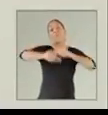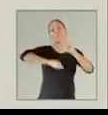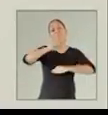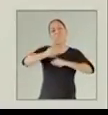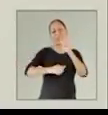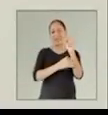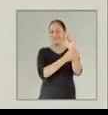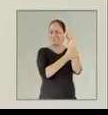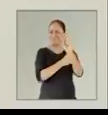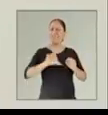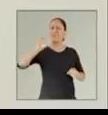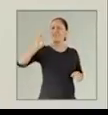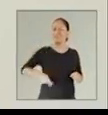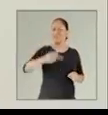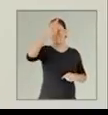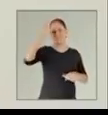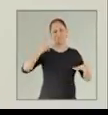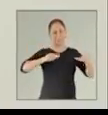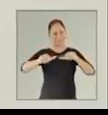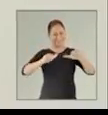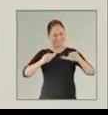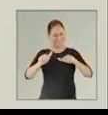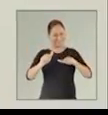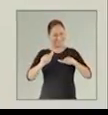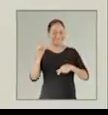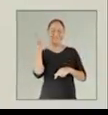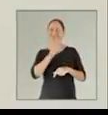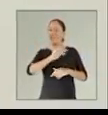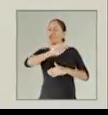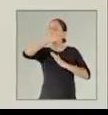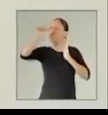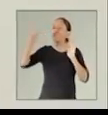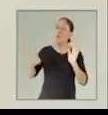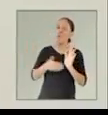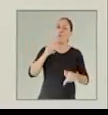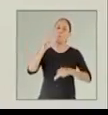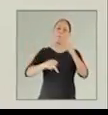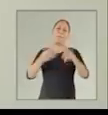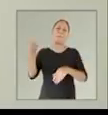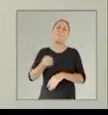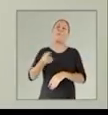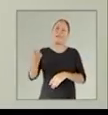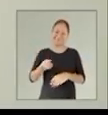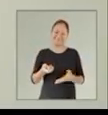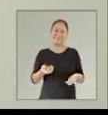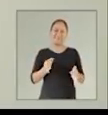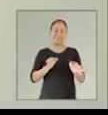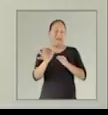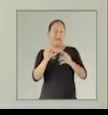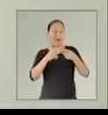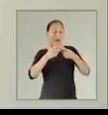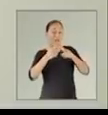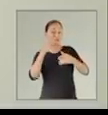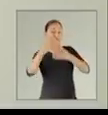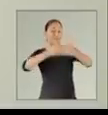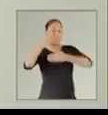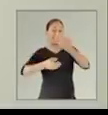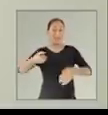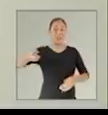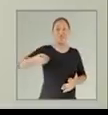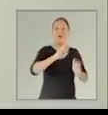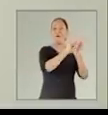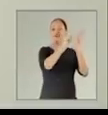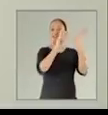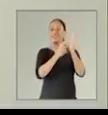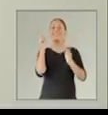para assegurar os direitos dos trabalhadores e garantir benefícios a toda a população. Isso é ajustar para avançar. Novas